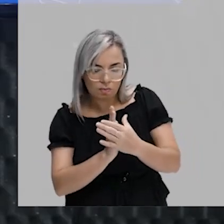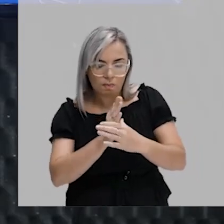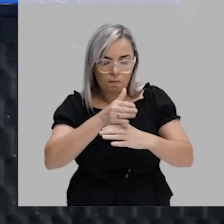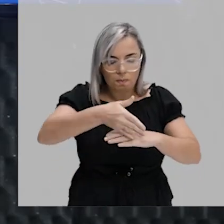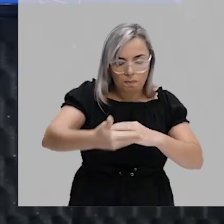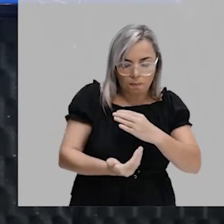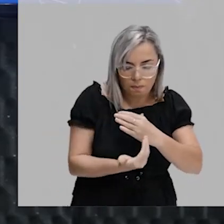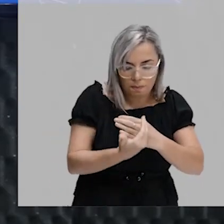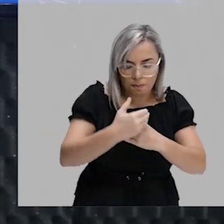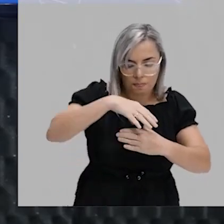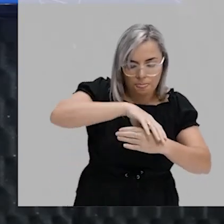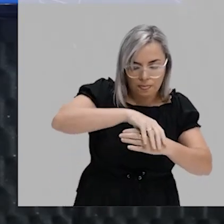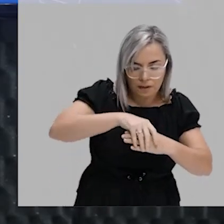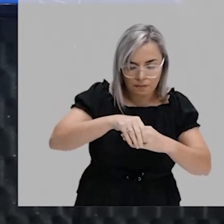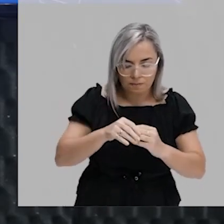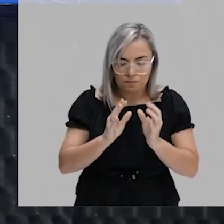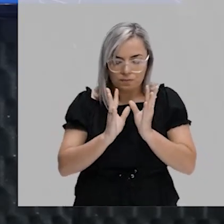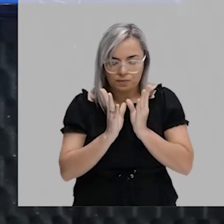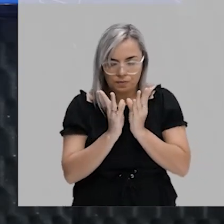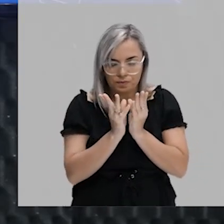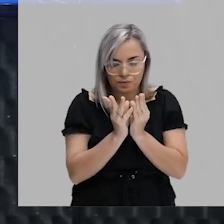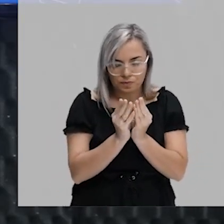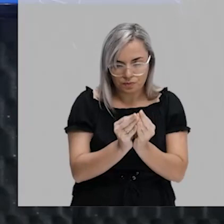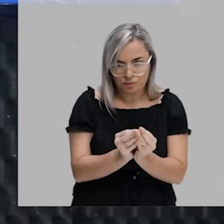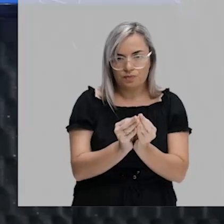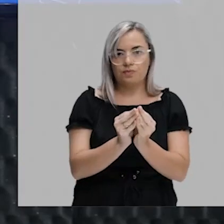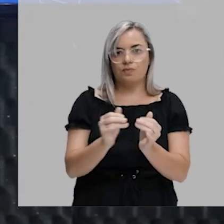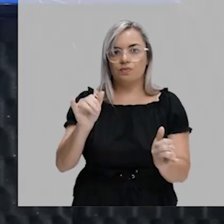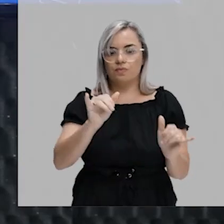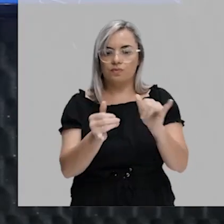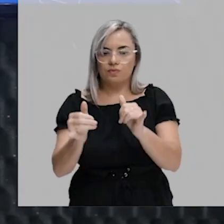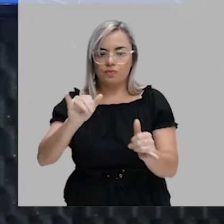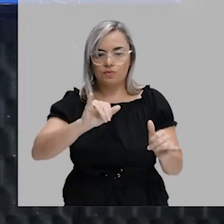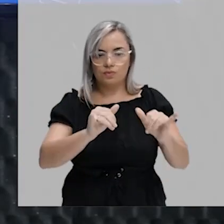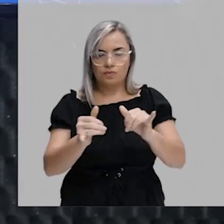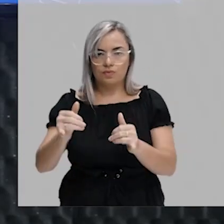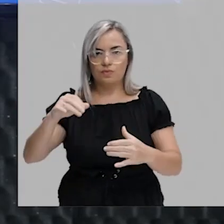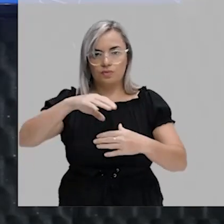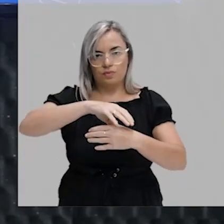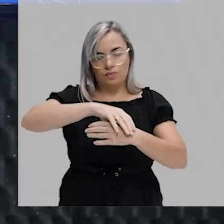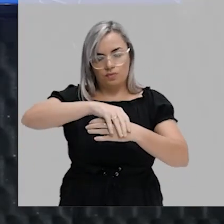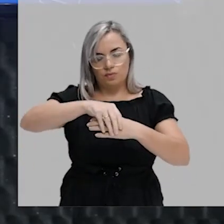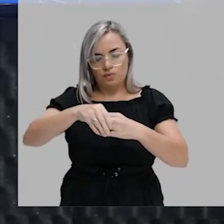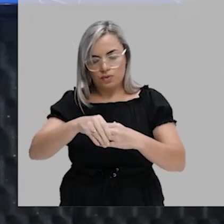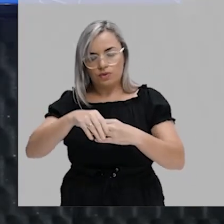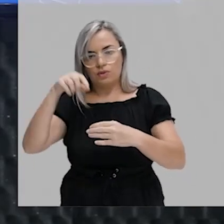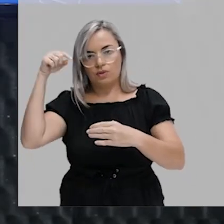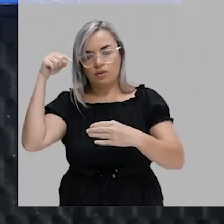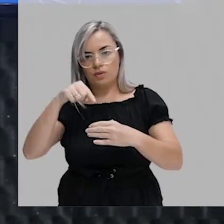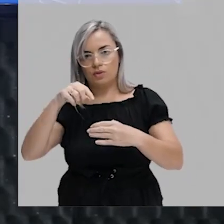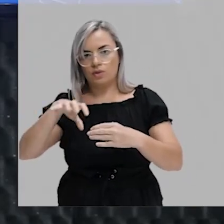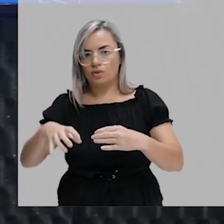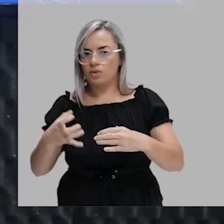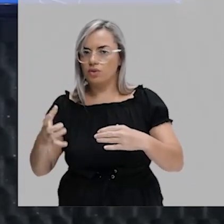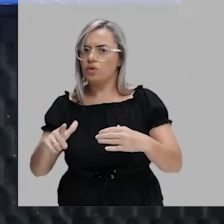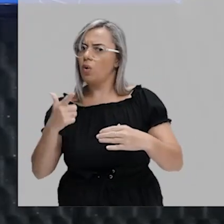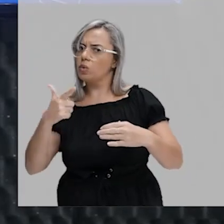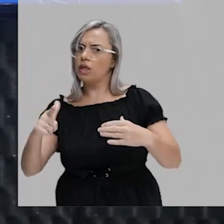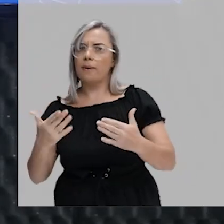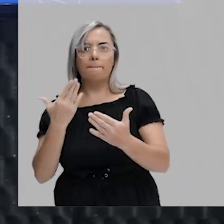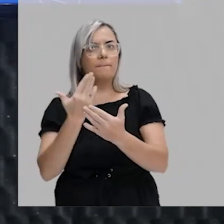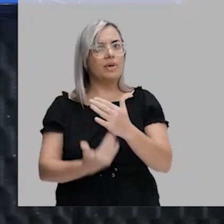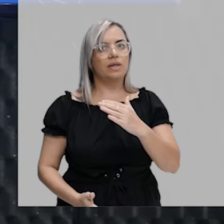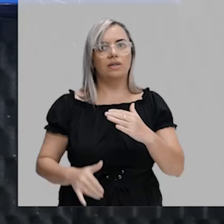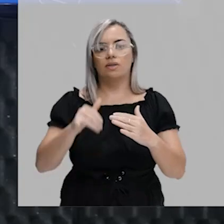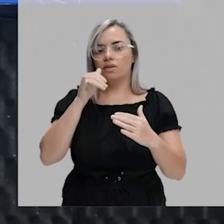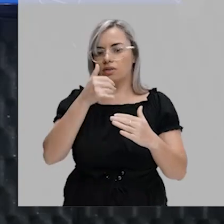que as substâncias químicas vão ficar passando por meio da membrana plasmática e para que isso aconteça, a célula não vai gastar energia.